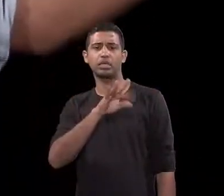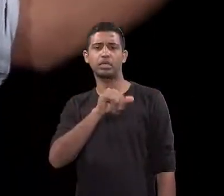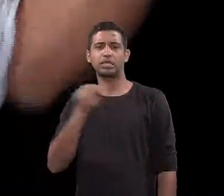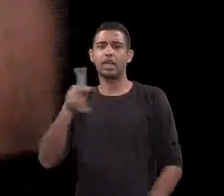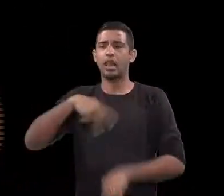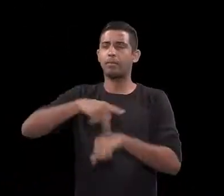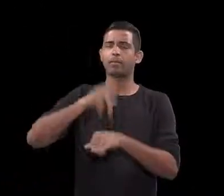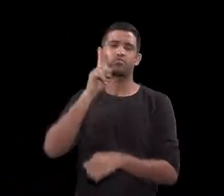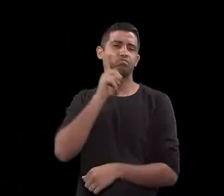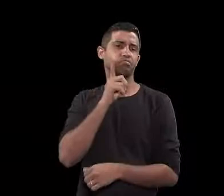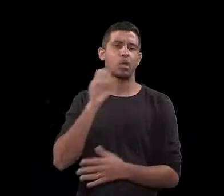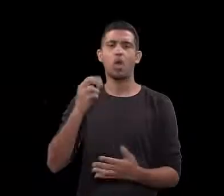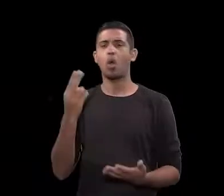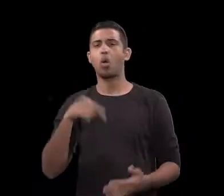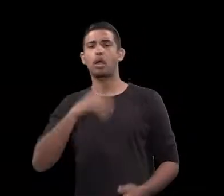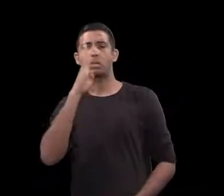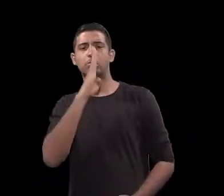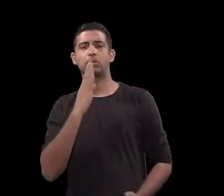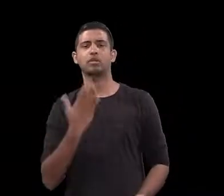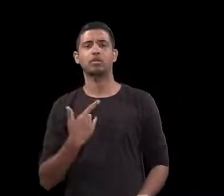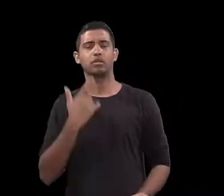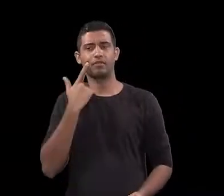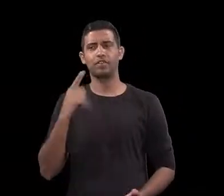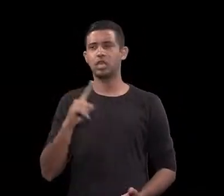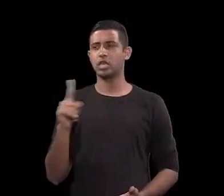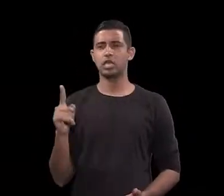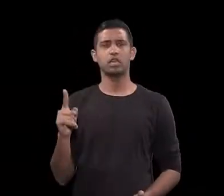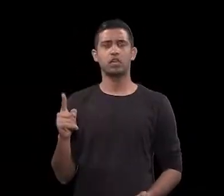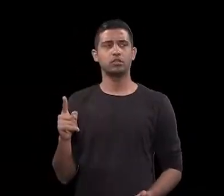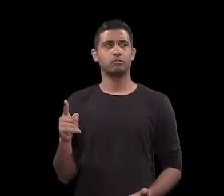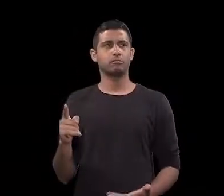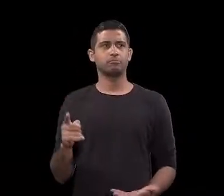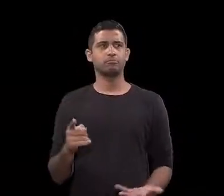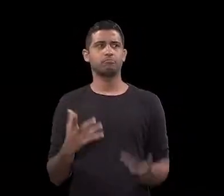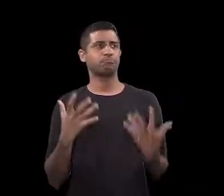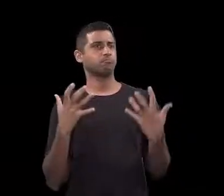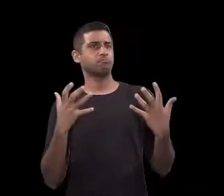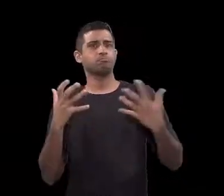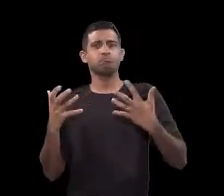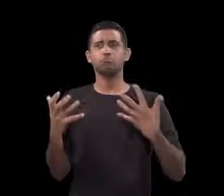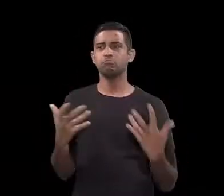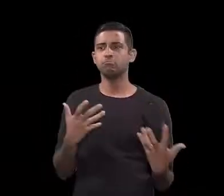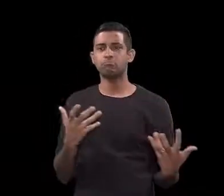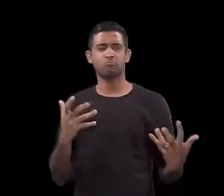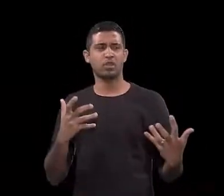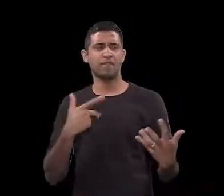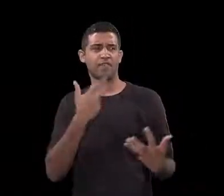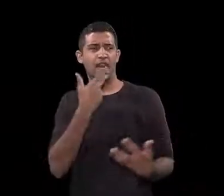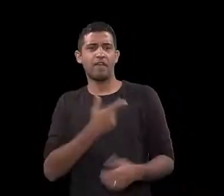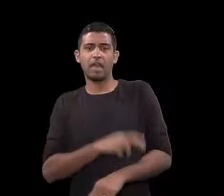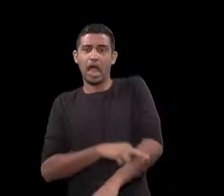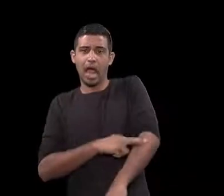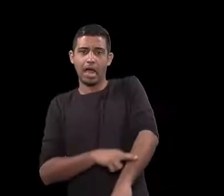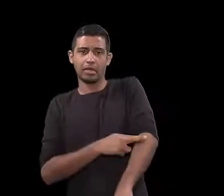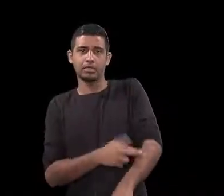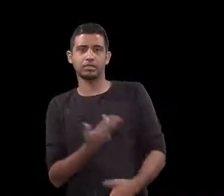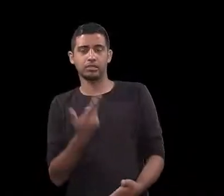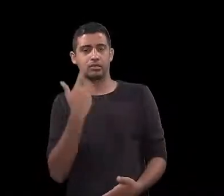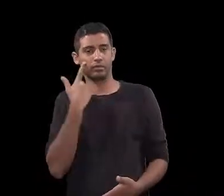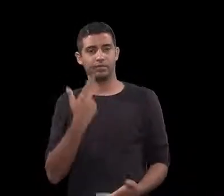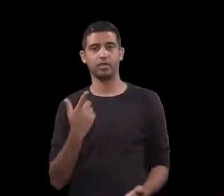nos Estados Unidos ou seja aqui no Brasil, que ficaram desencantados como o Partido Comunista, porque a questão